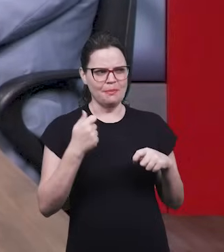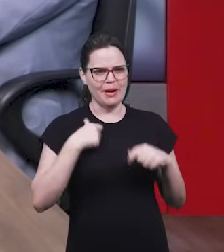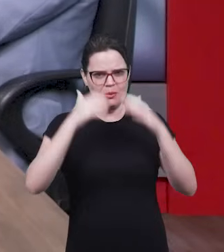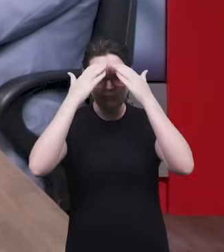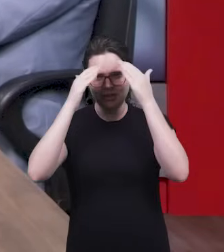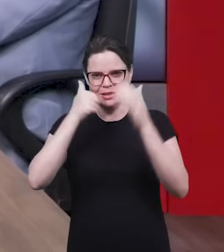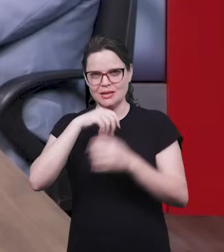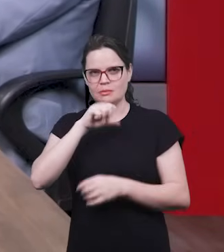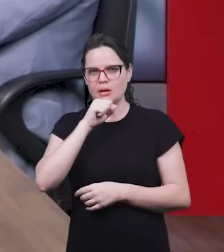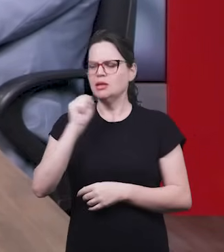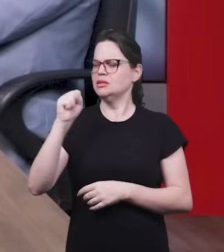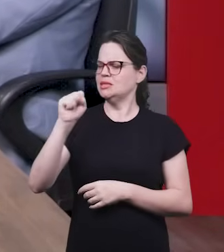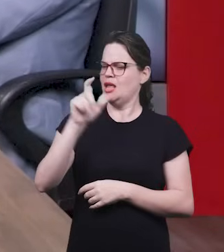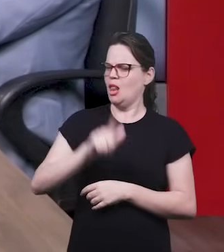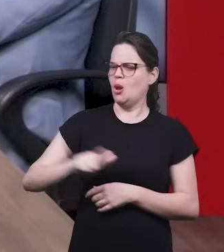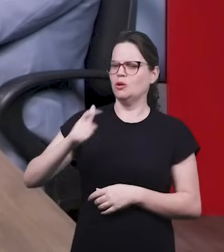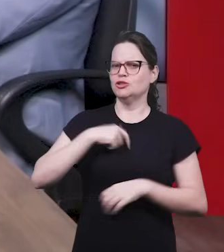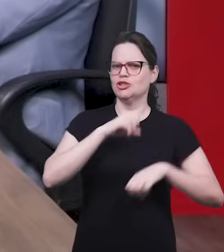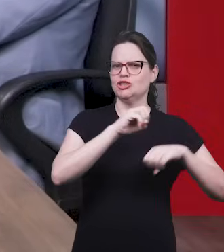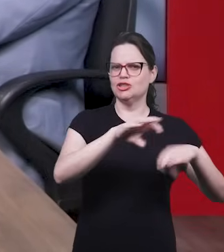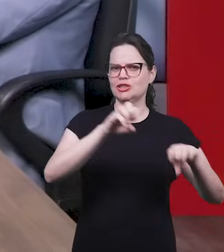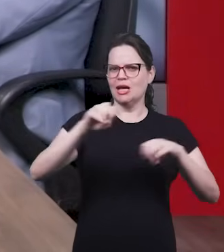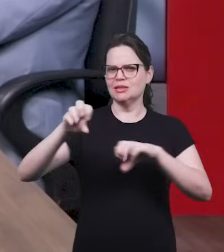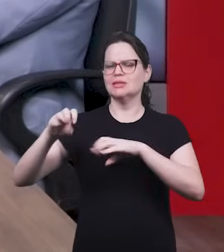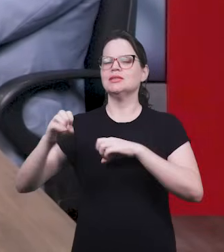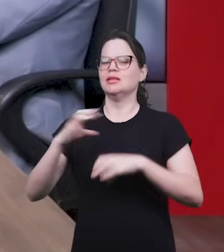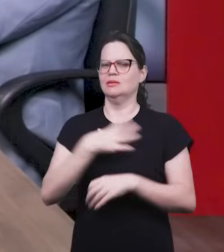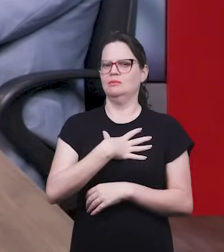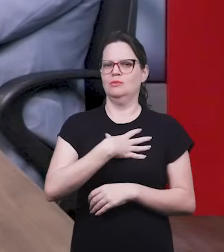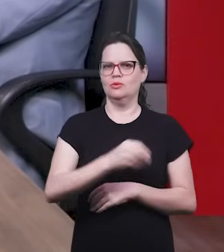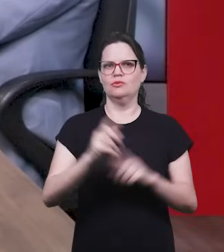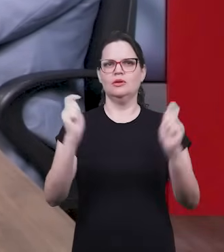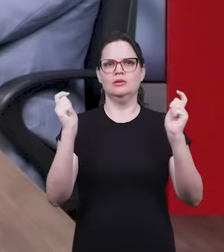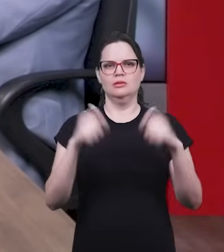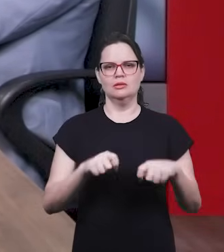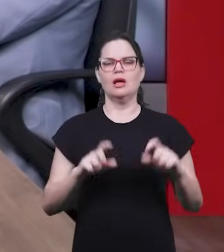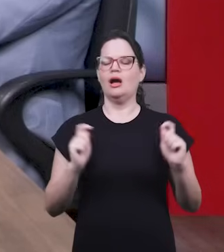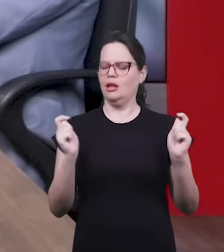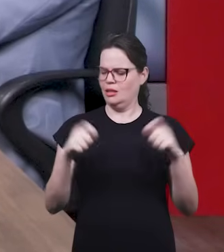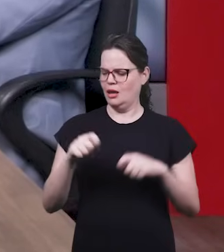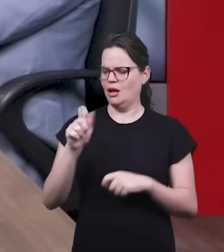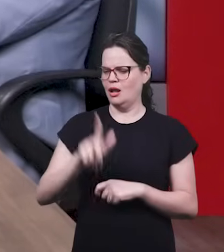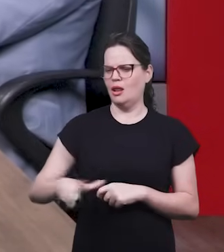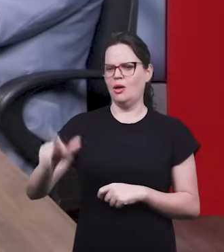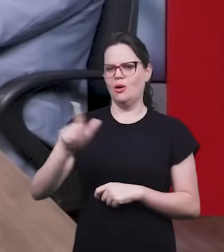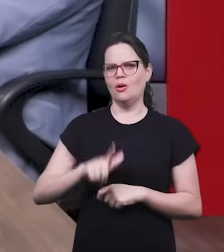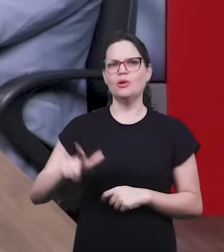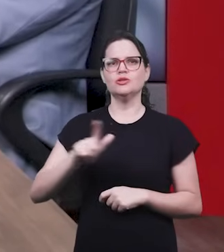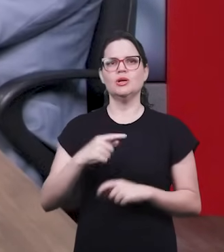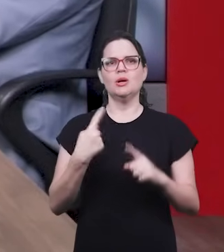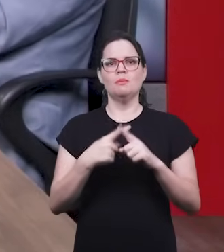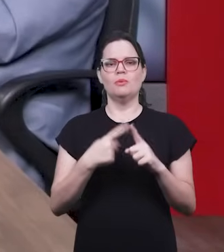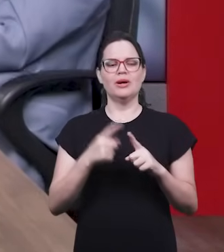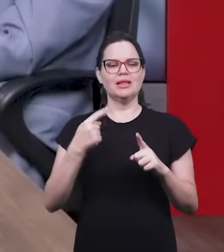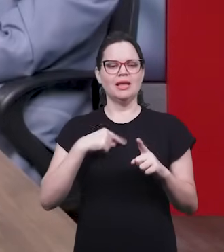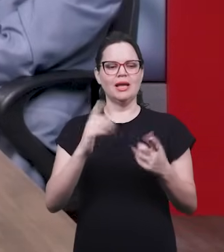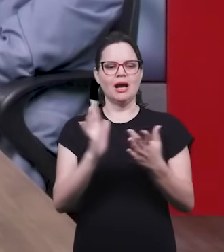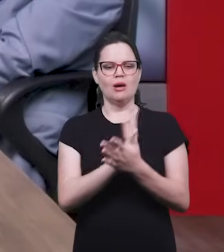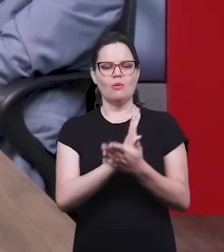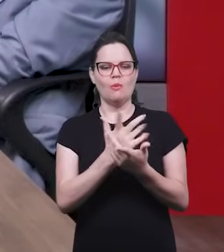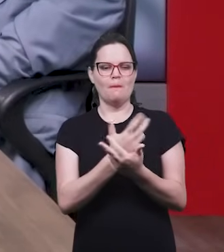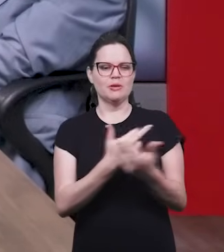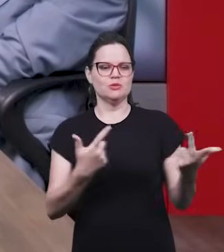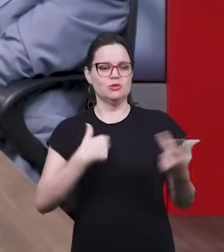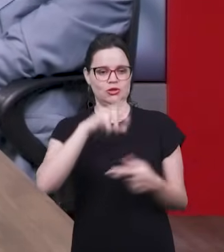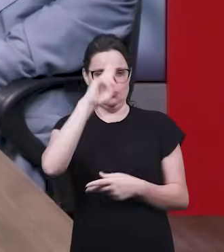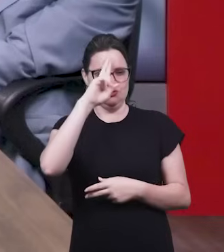Nós estamos ensinando isso para os nossos filhos. É possível tirar o coração daqueles caminhos onde não está